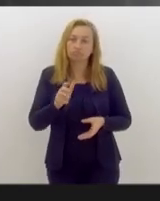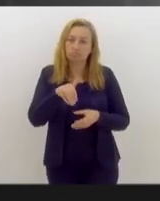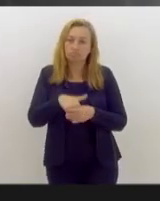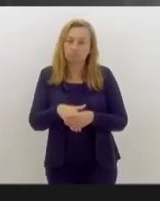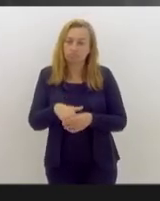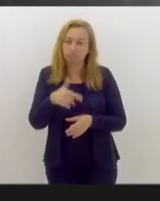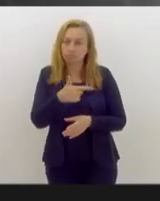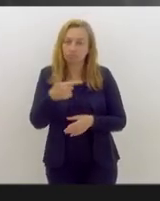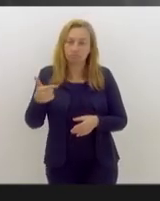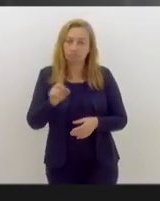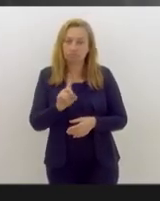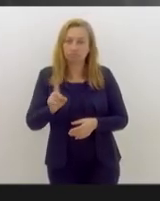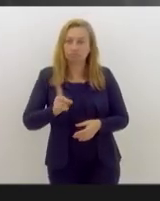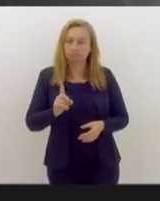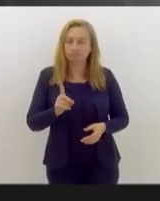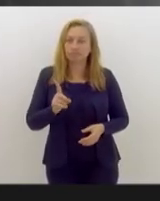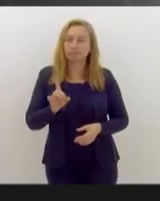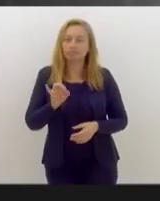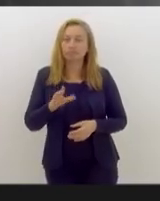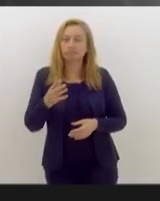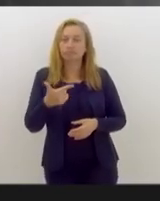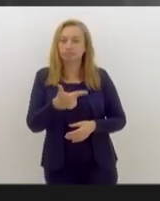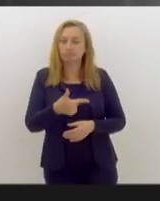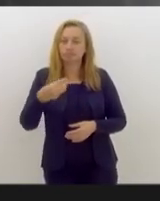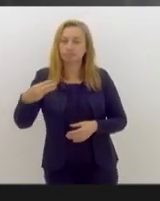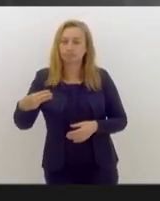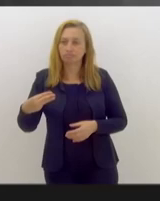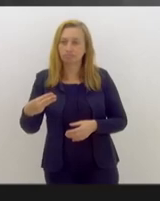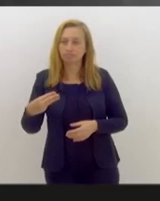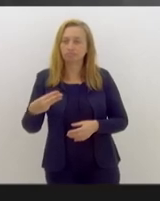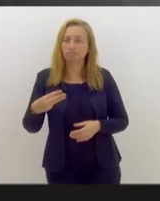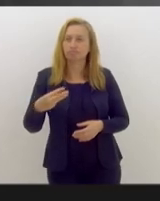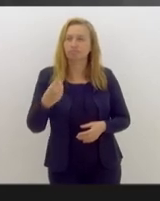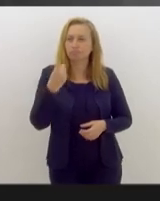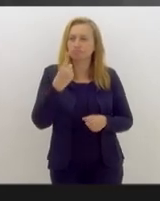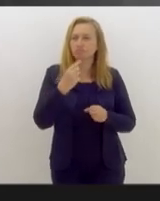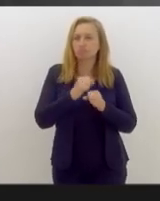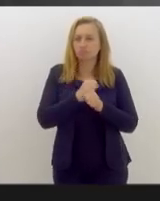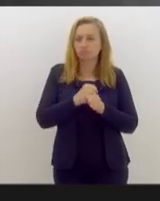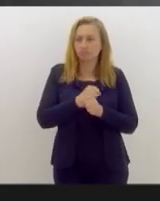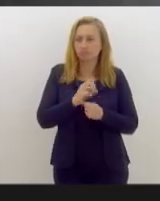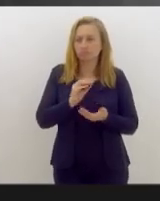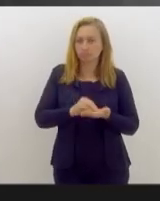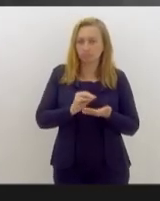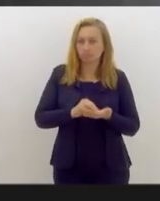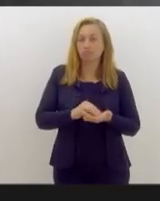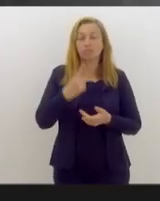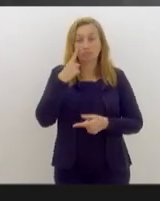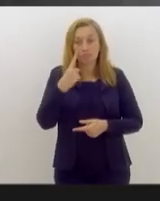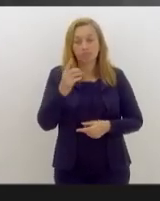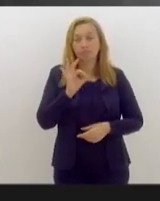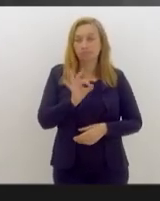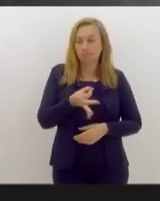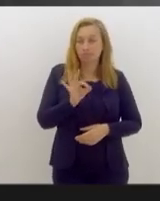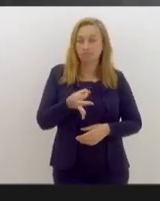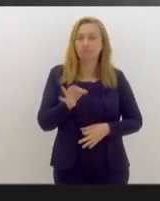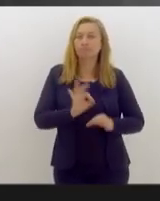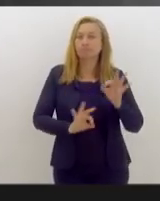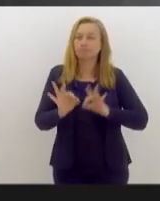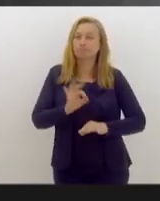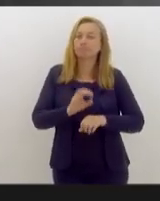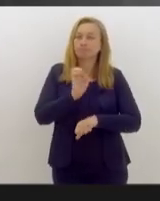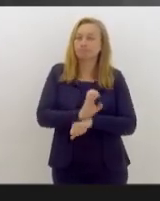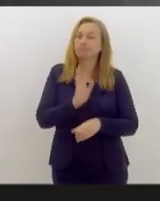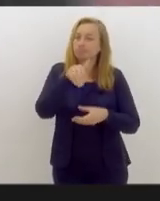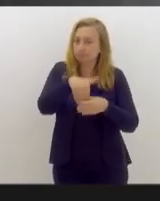é um fato. Votaremos esse plano em 23, com vigência de 1 ano. Vamos rever a vigência desse plano estadual que nós vamos